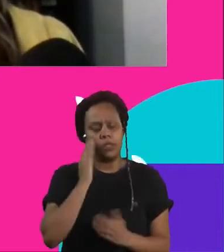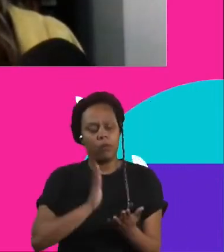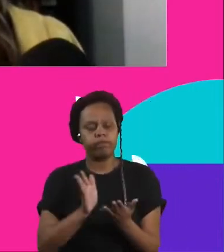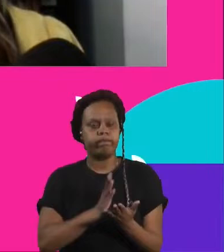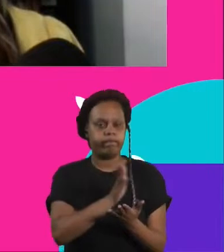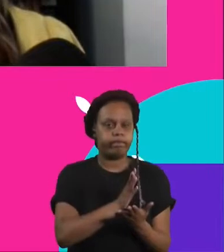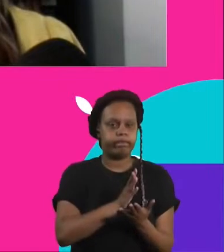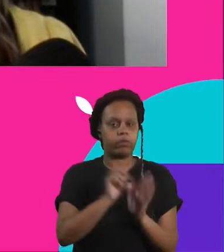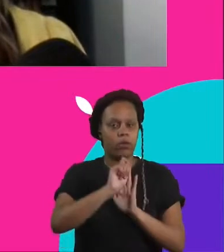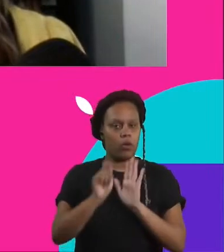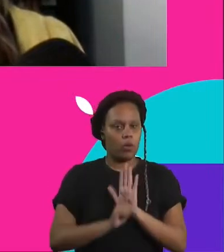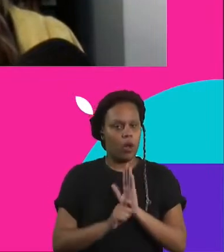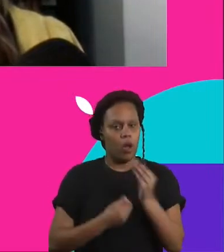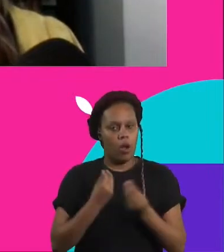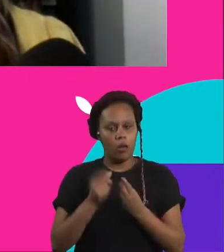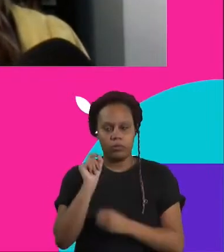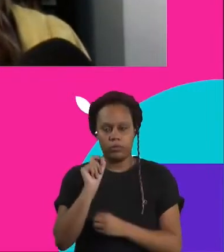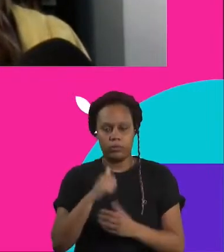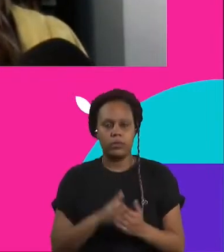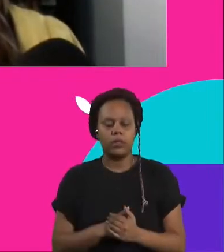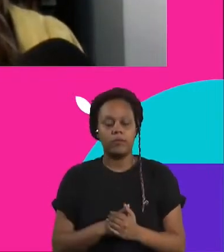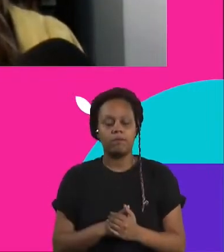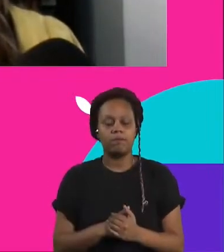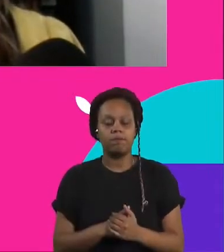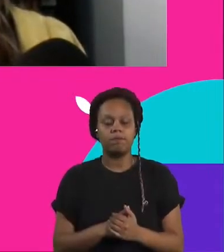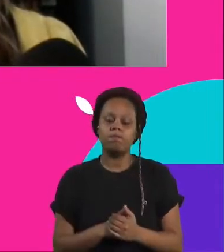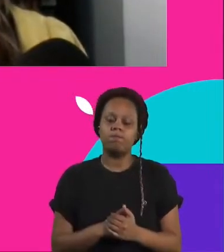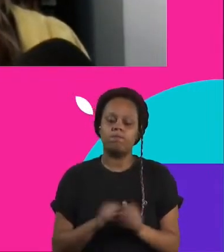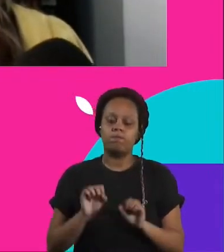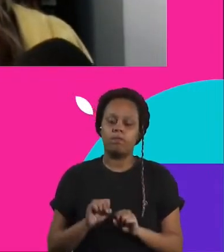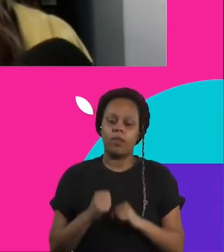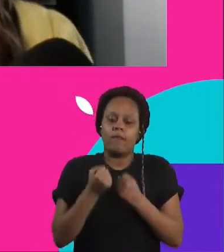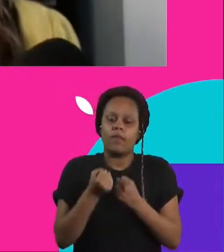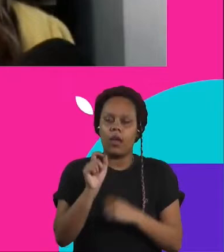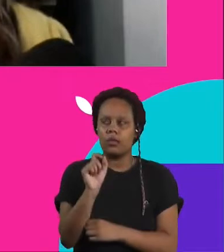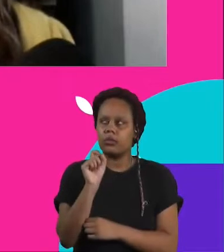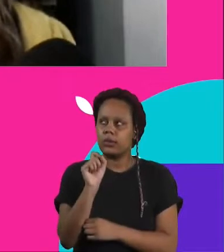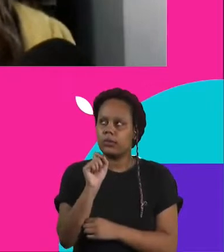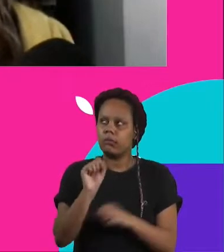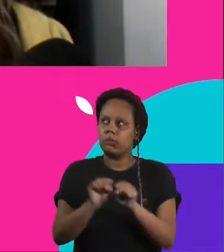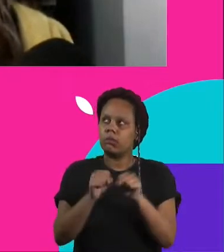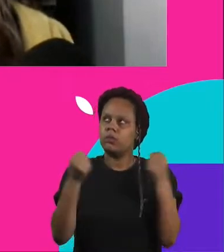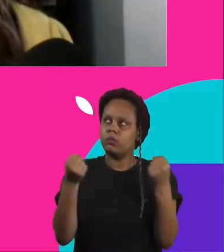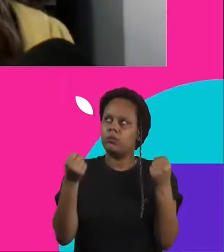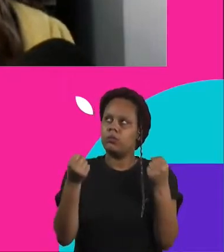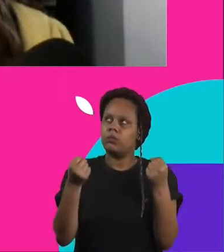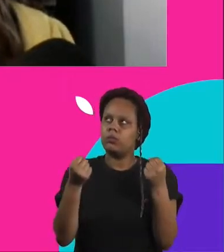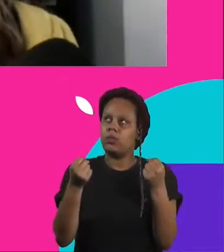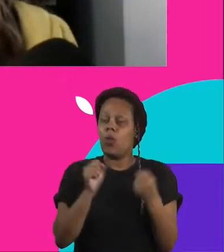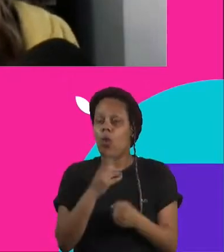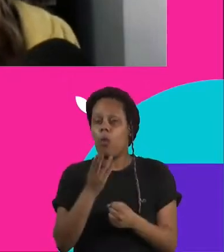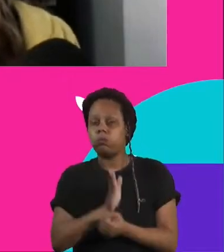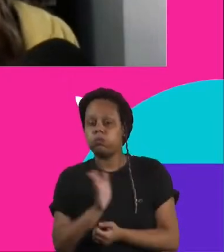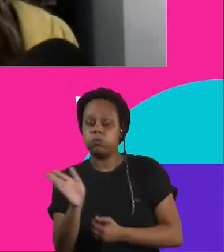algorítmicos como inclinações por força rompimento ou do